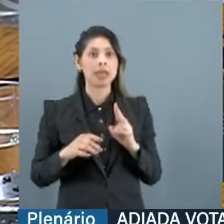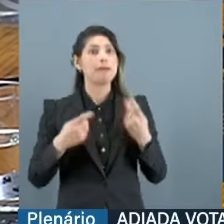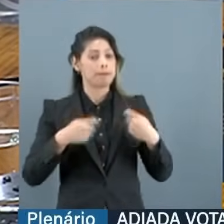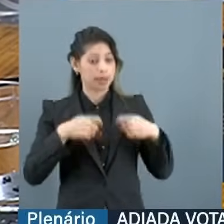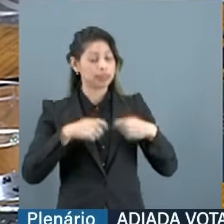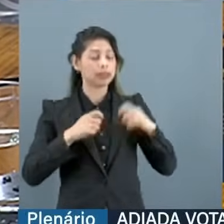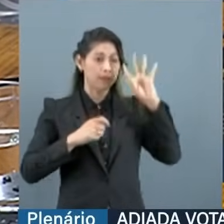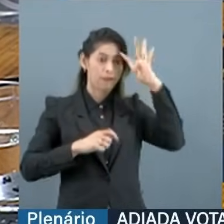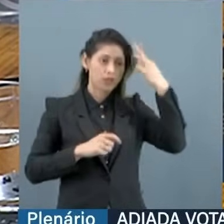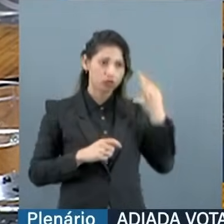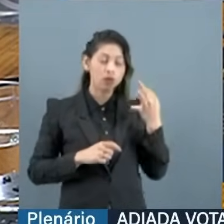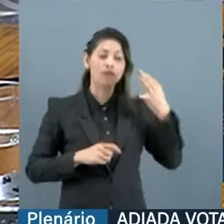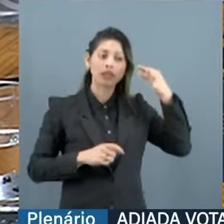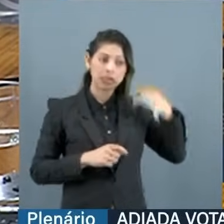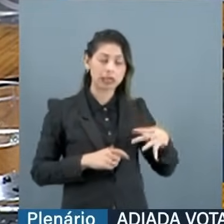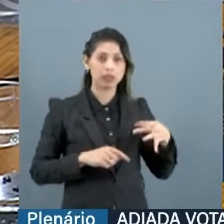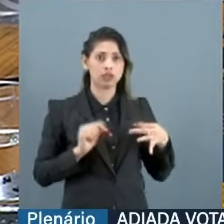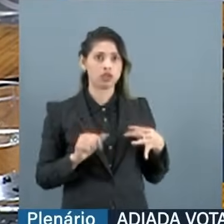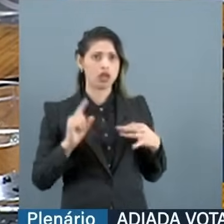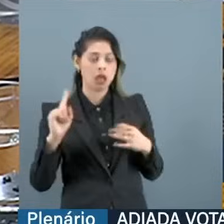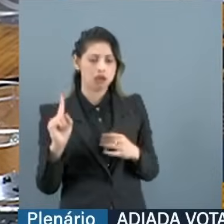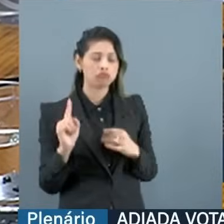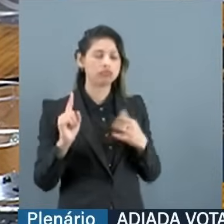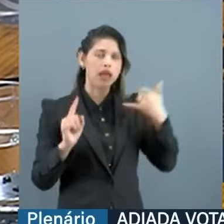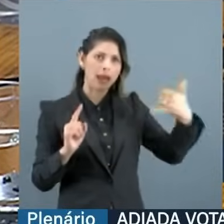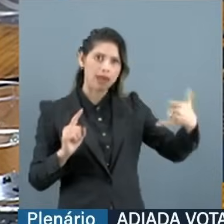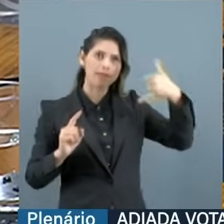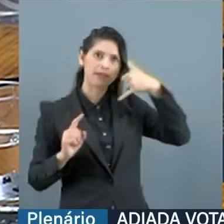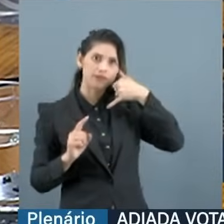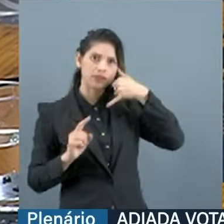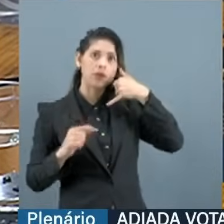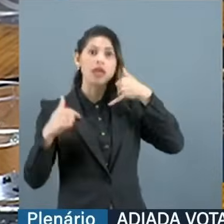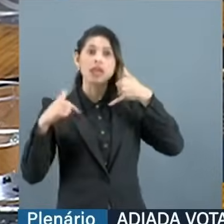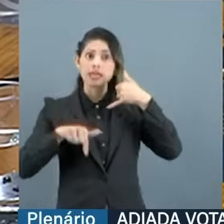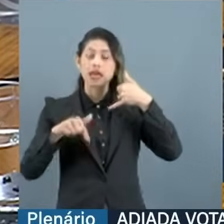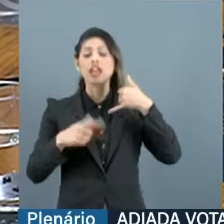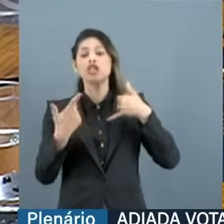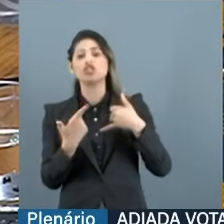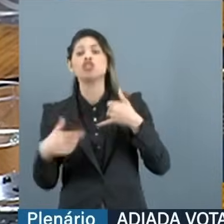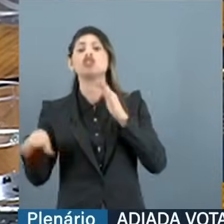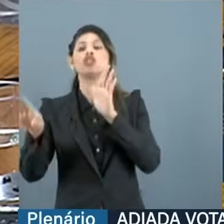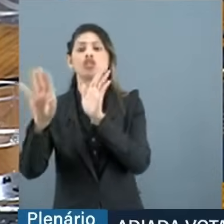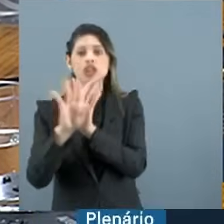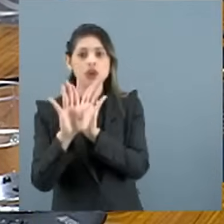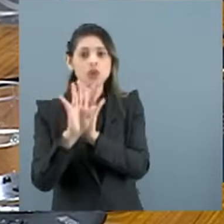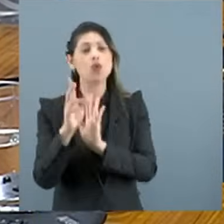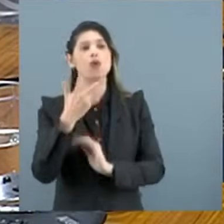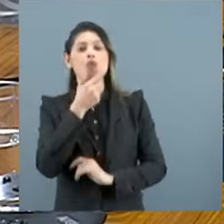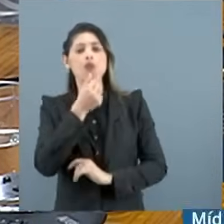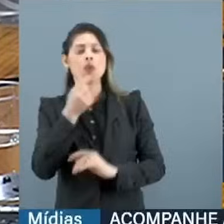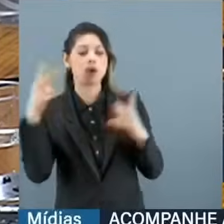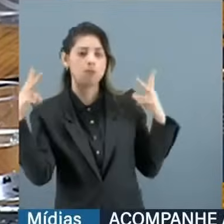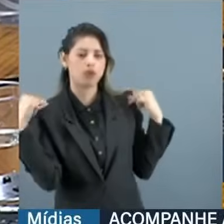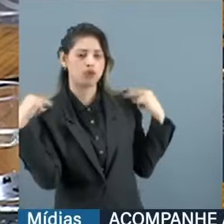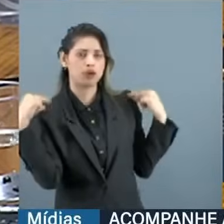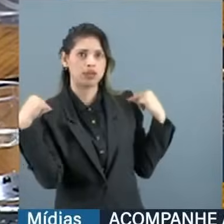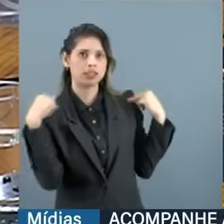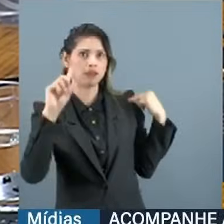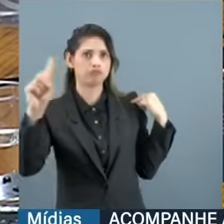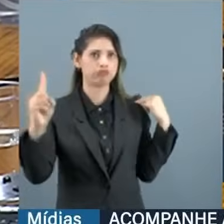dia. E eu estava em Ribeirão Preto e chegou o motorista. Nisso, eu não sabia onde seria o